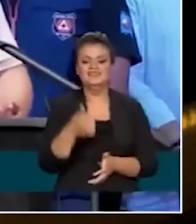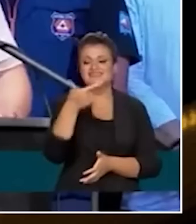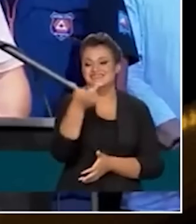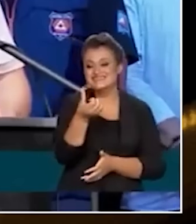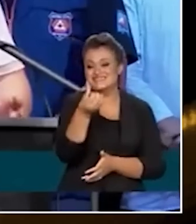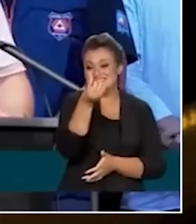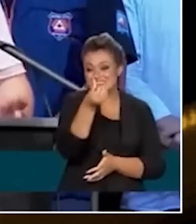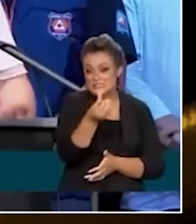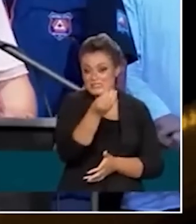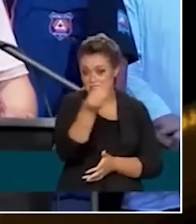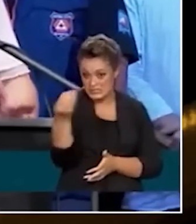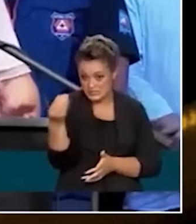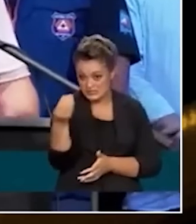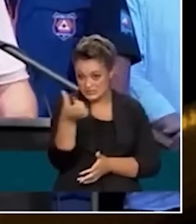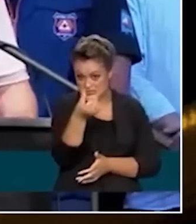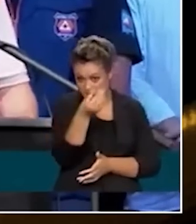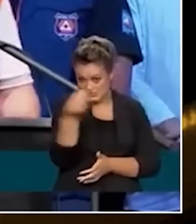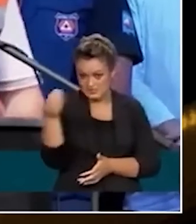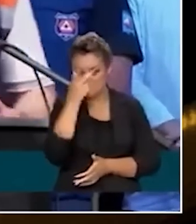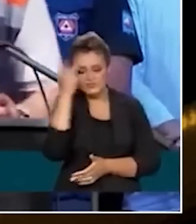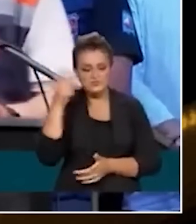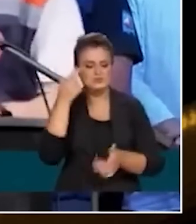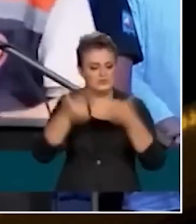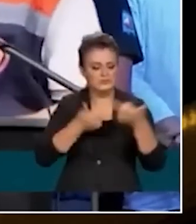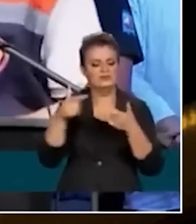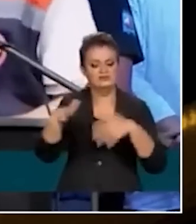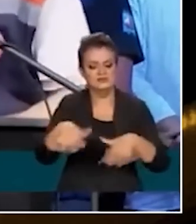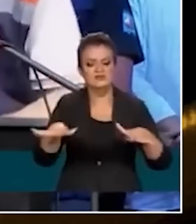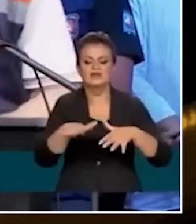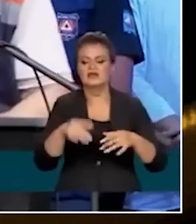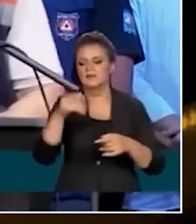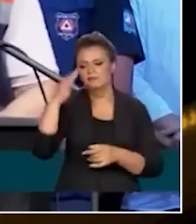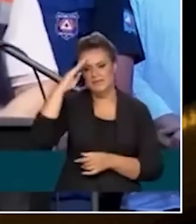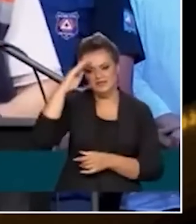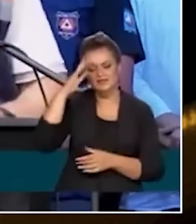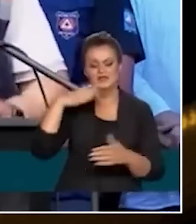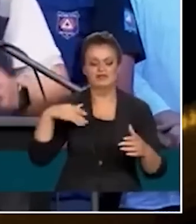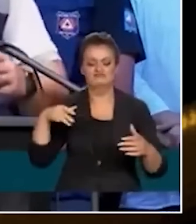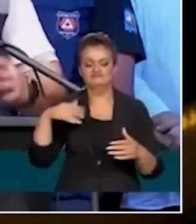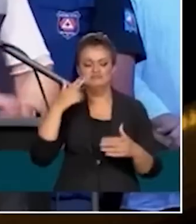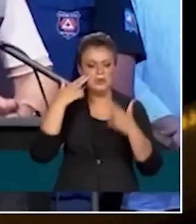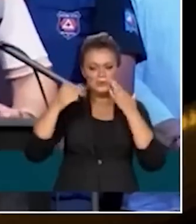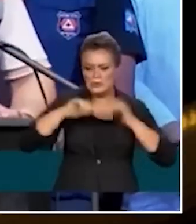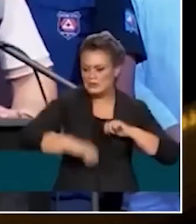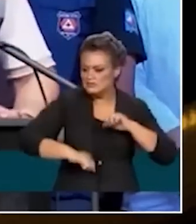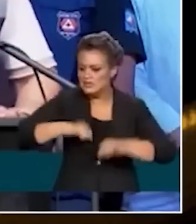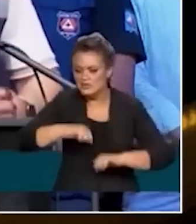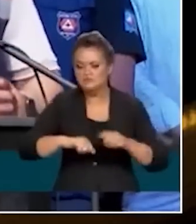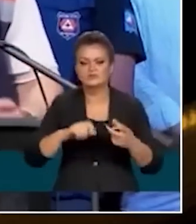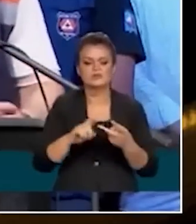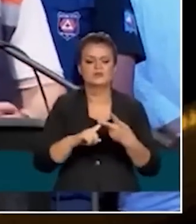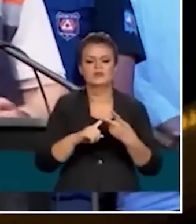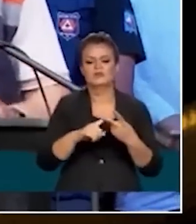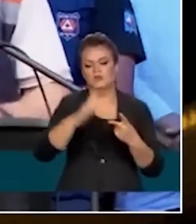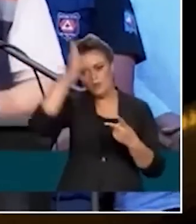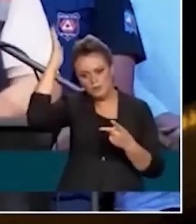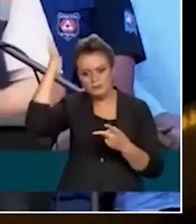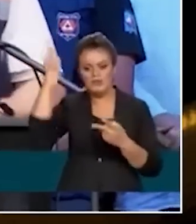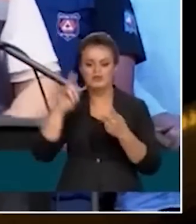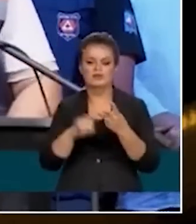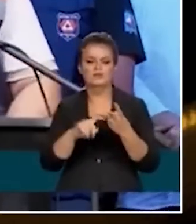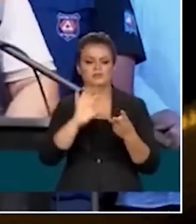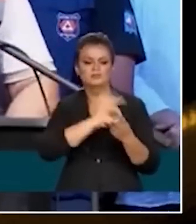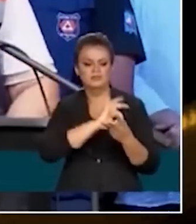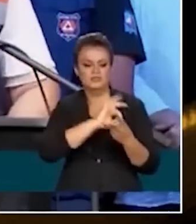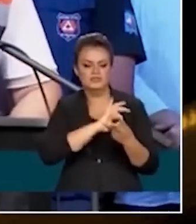governo estadual tudo em parceria público-privada e agora ele tá vendo essa trabalhou com muita segurança